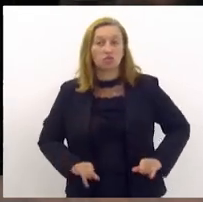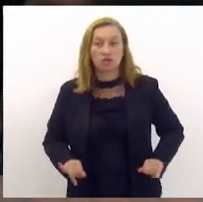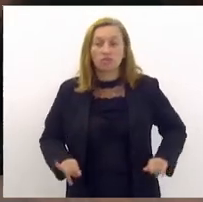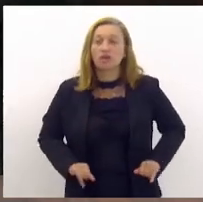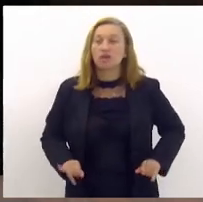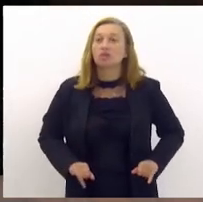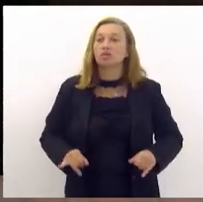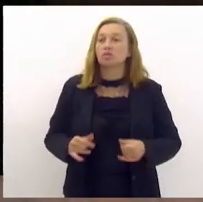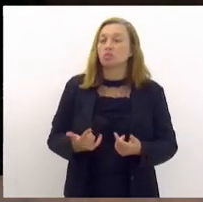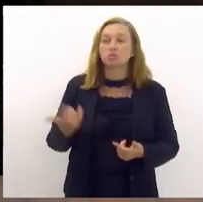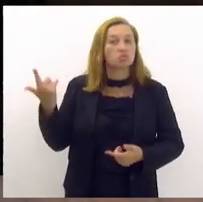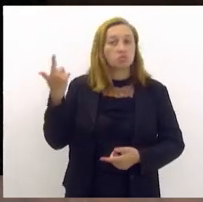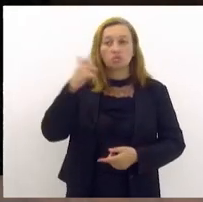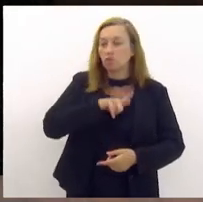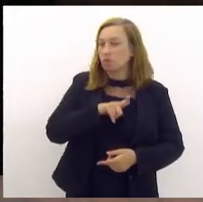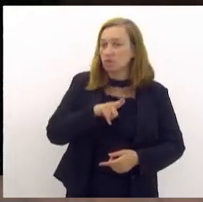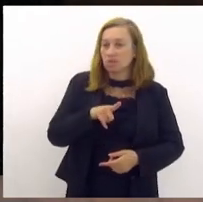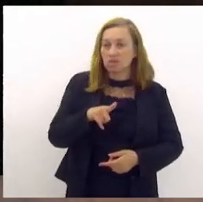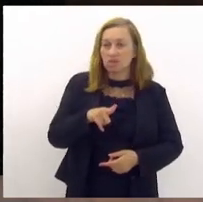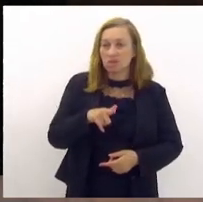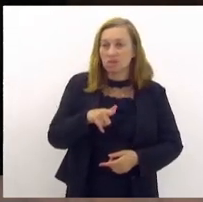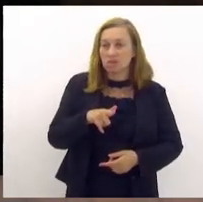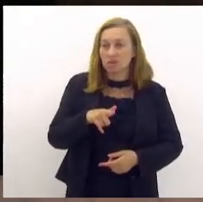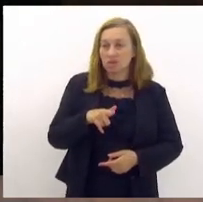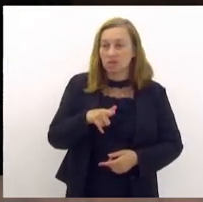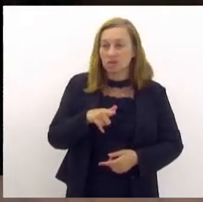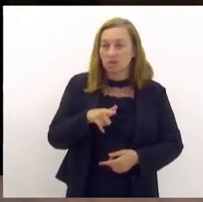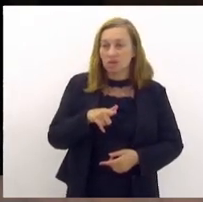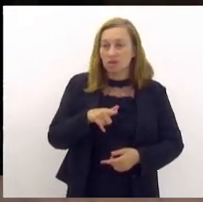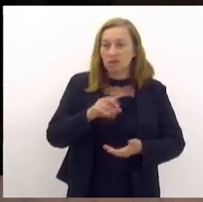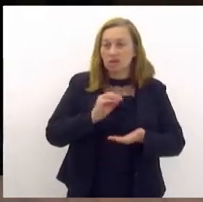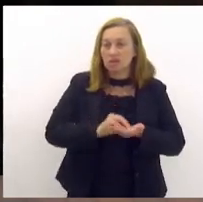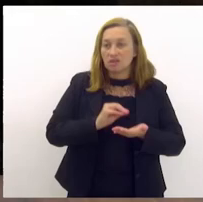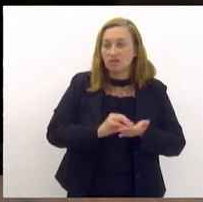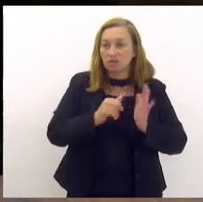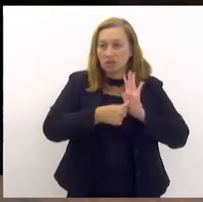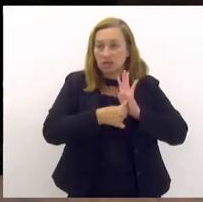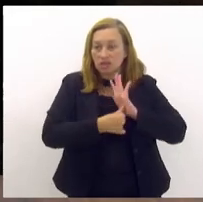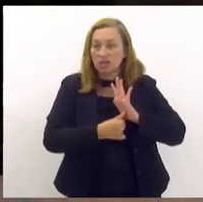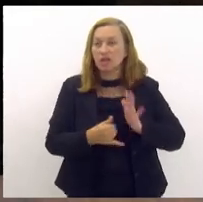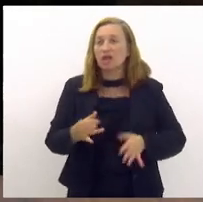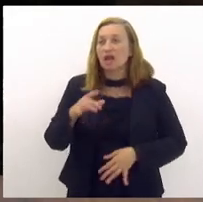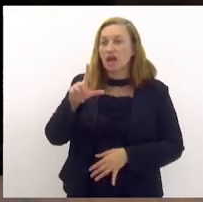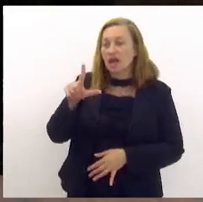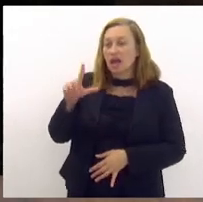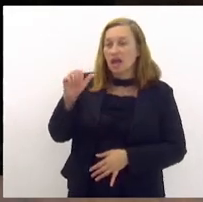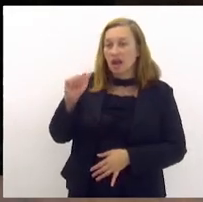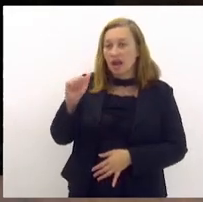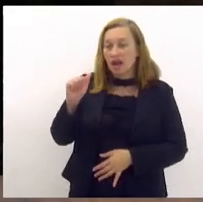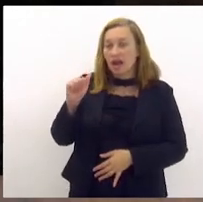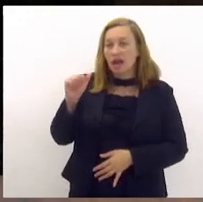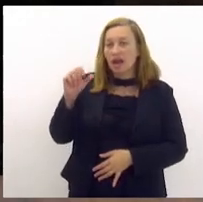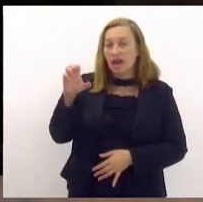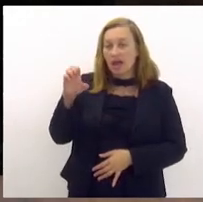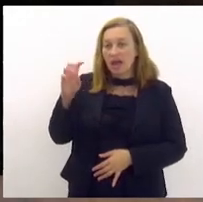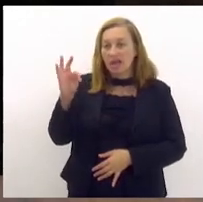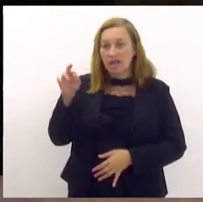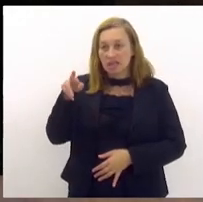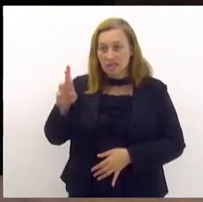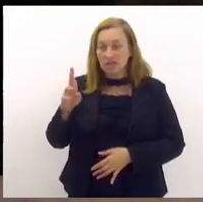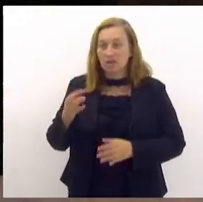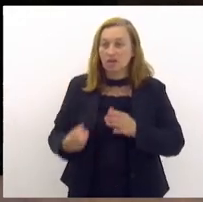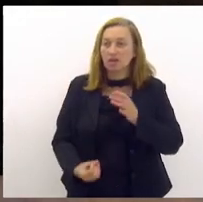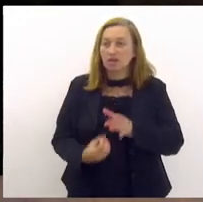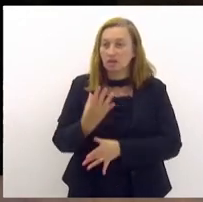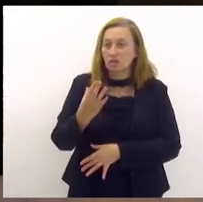sofrimento, por não conseguir enfrentar o que representa essa falta de identificação. Laerte fundou uma associação